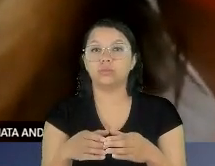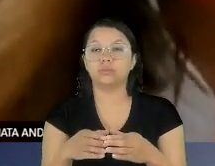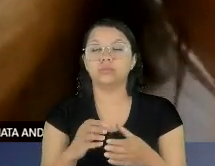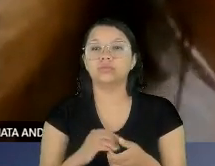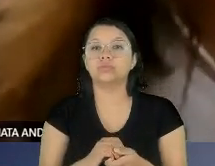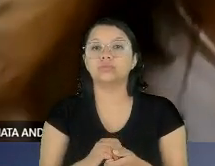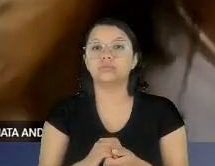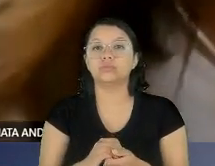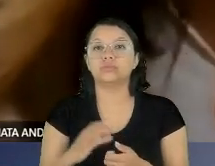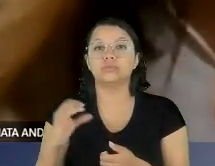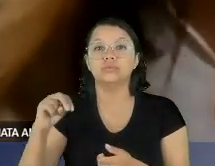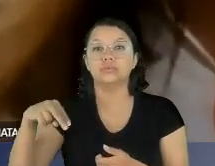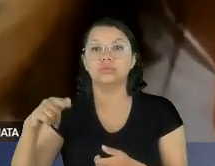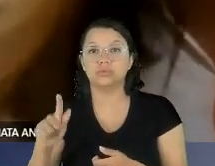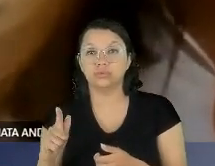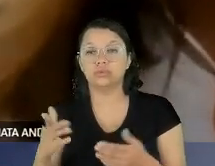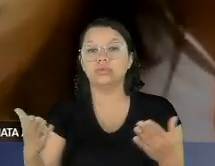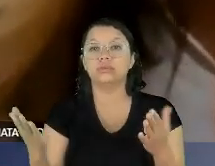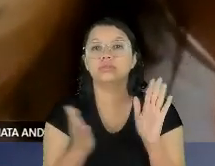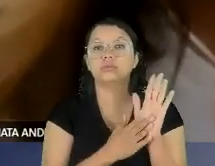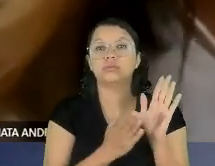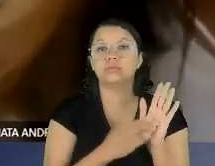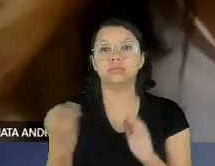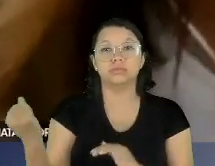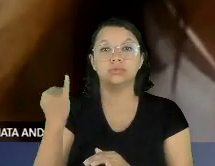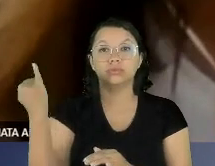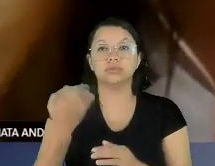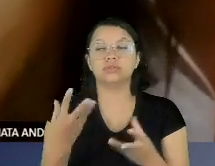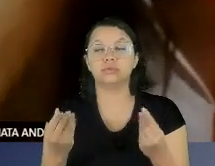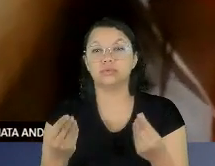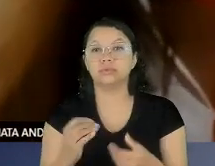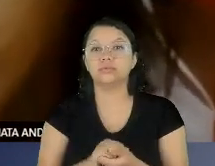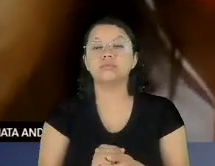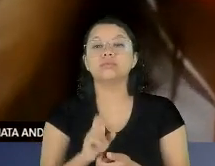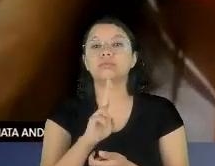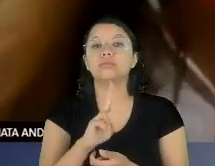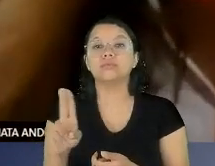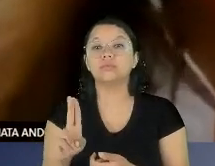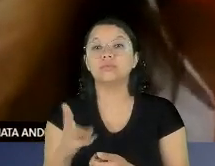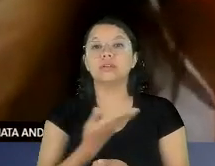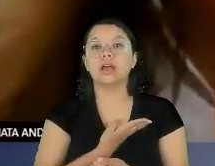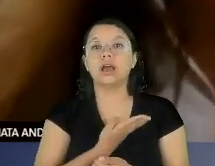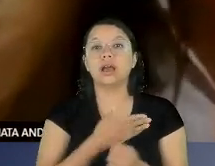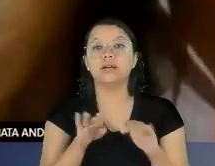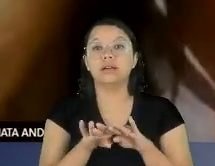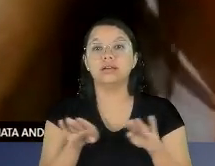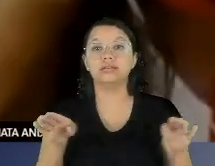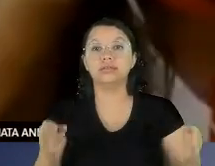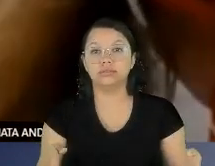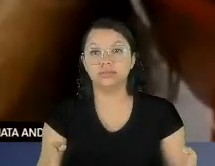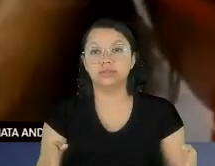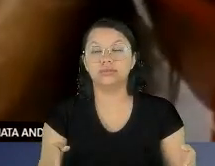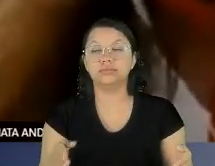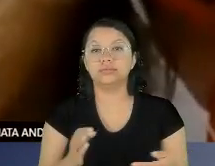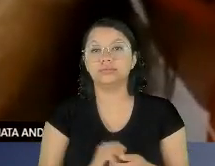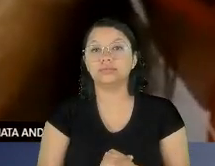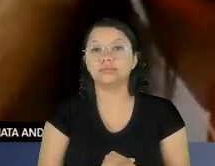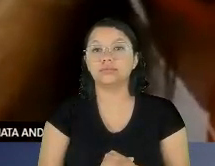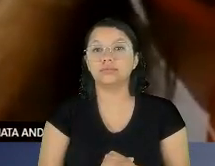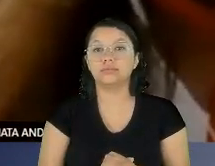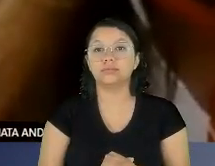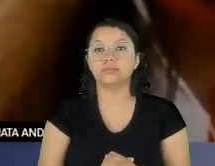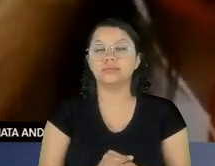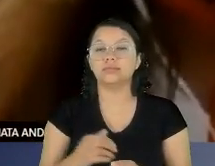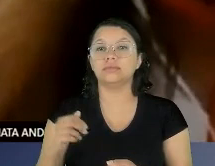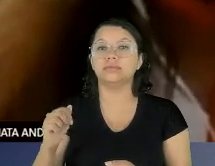oportunidade importante para todas nós. No nome das colegas de mesa, a